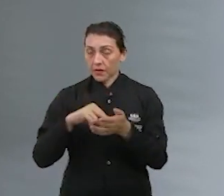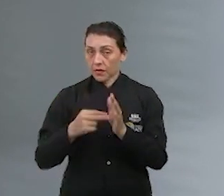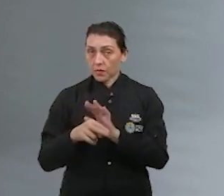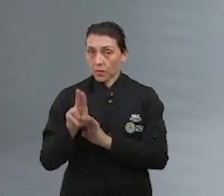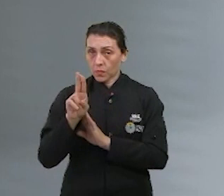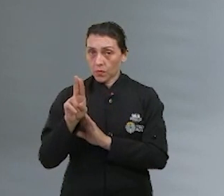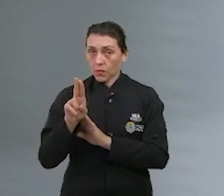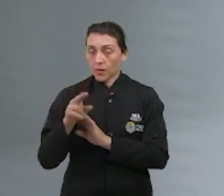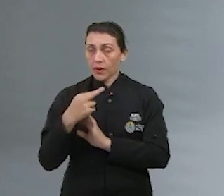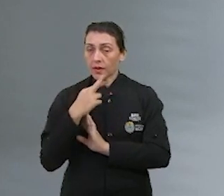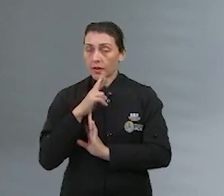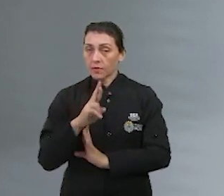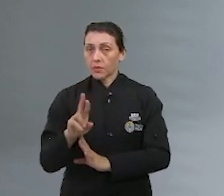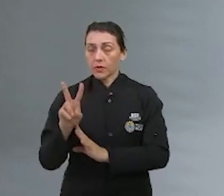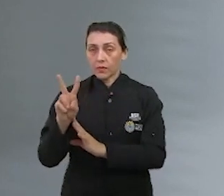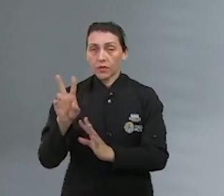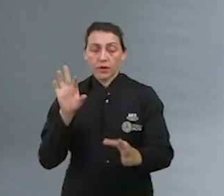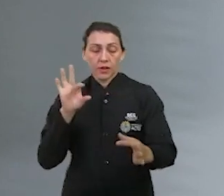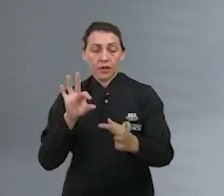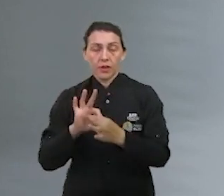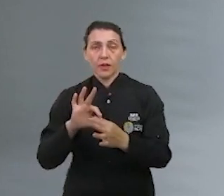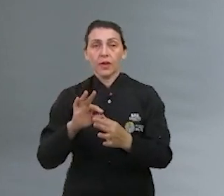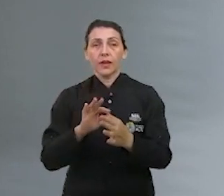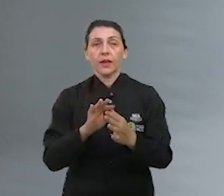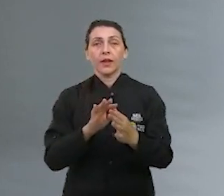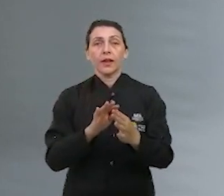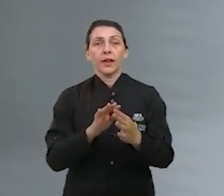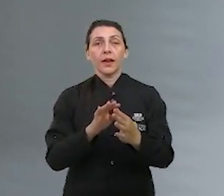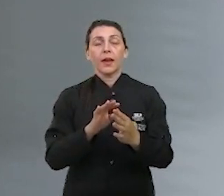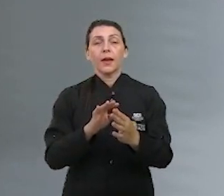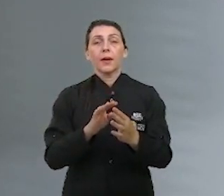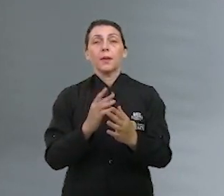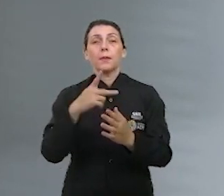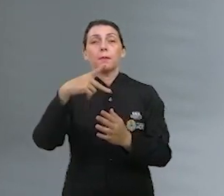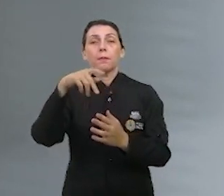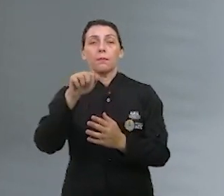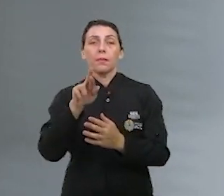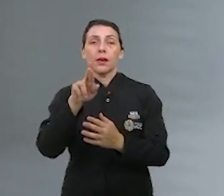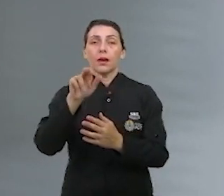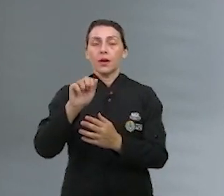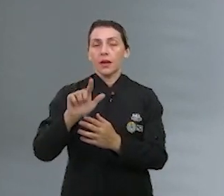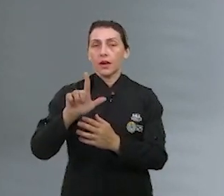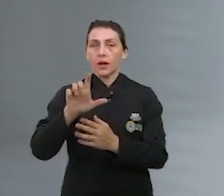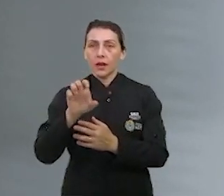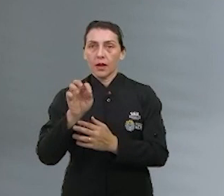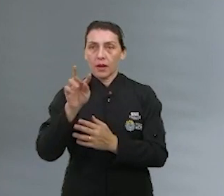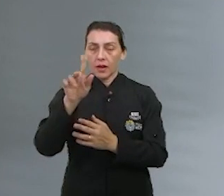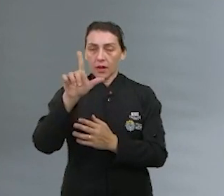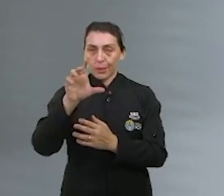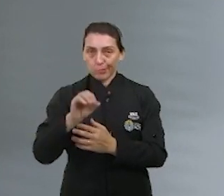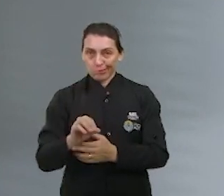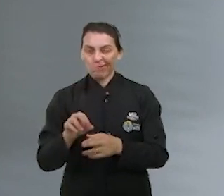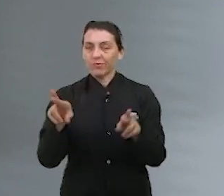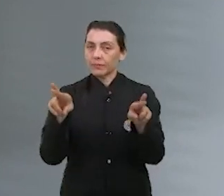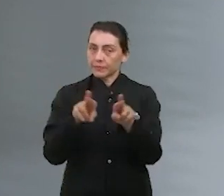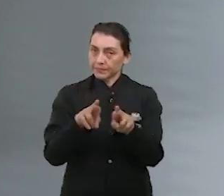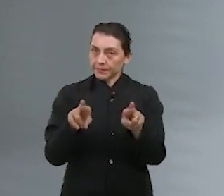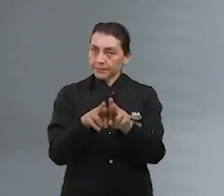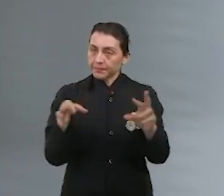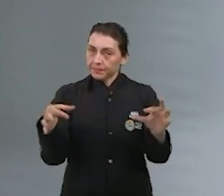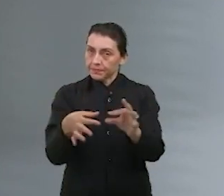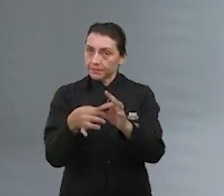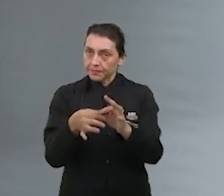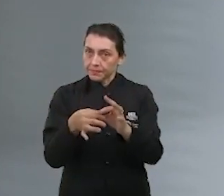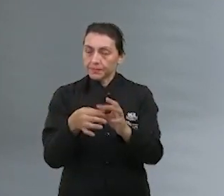dado em volts, ele tem que ser ligado em paralelo com o meu resistor, tá? Tudo aqui em relação ao meu